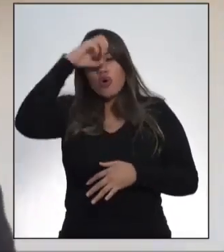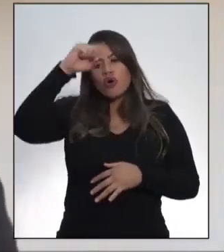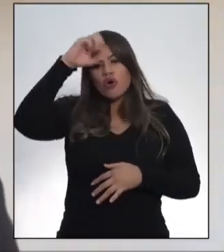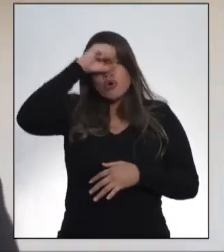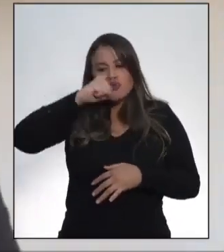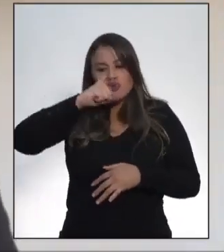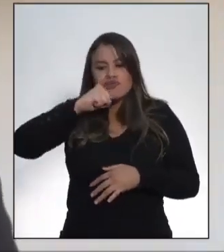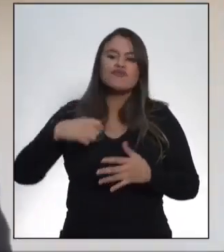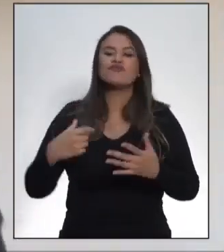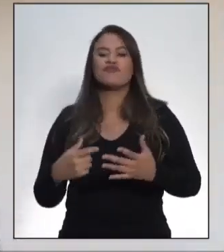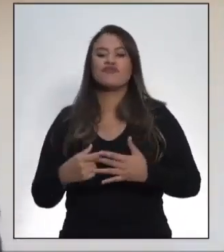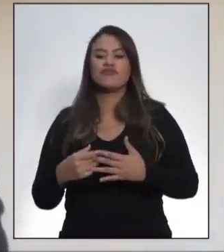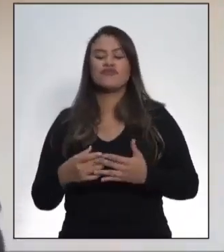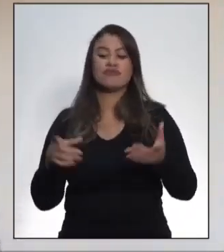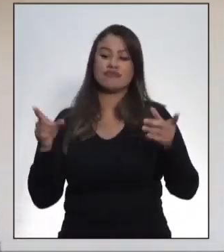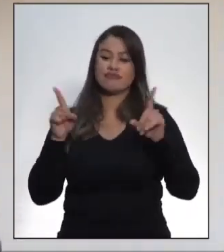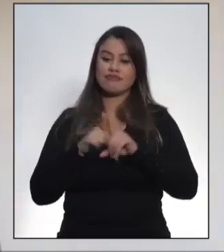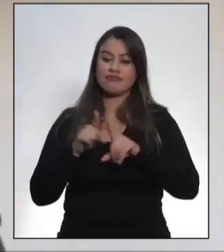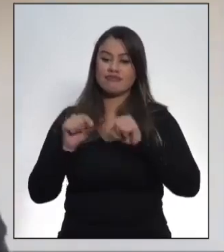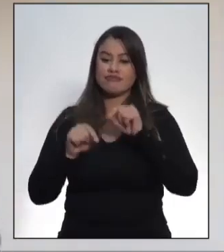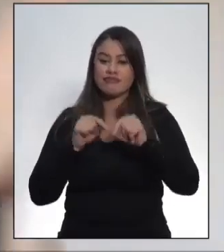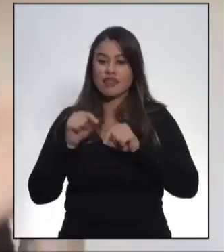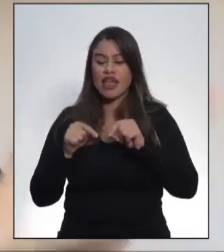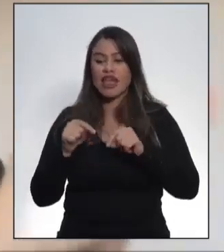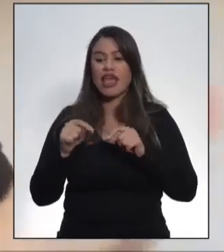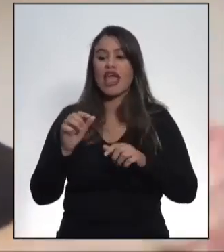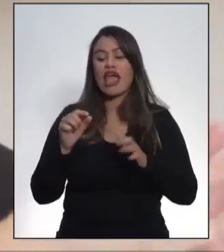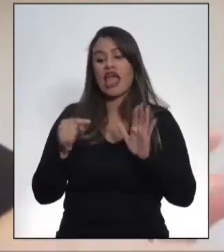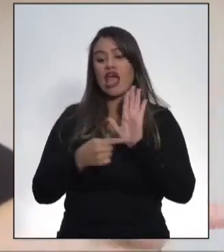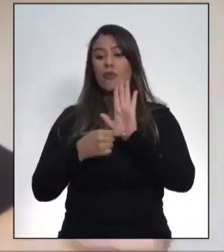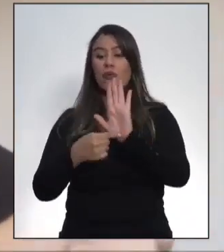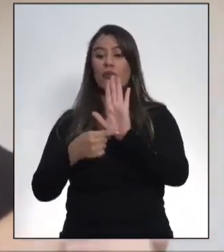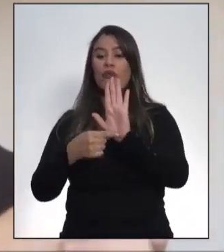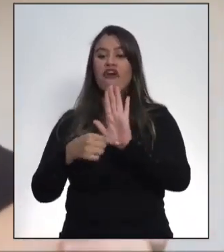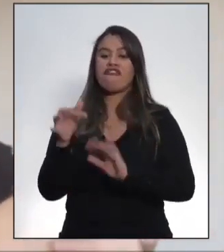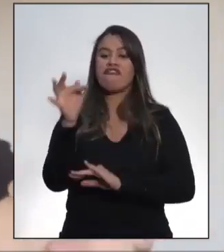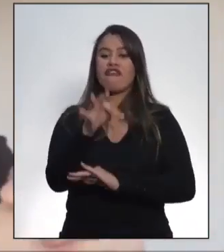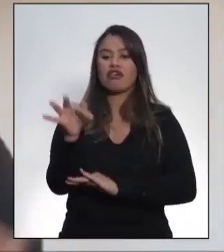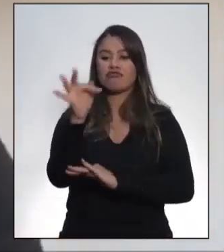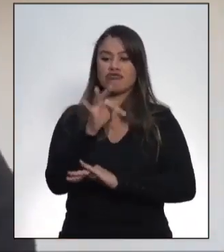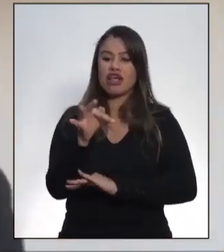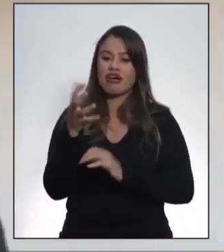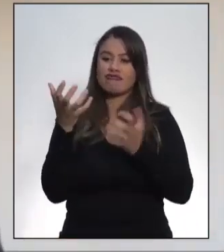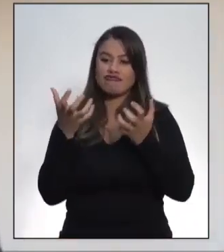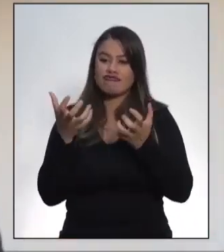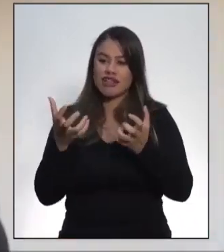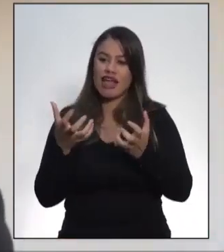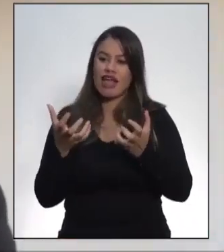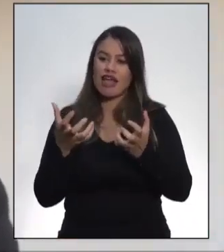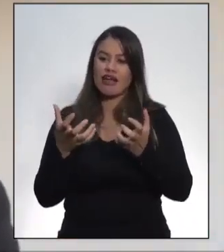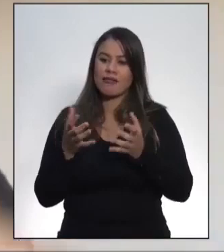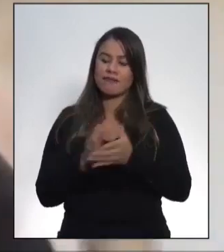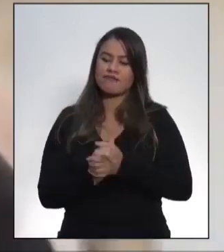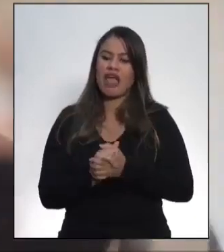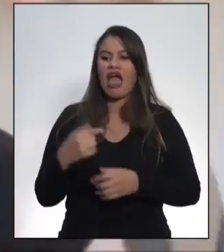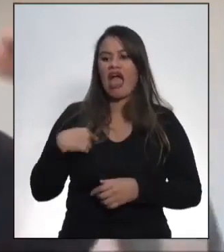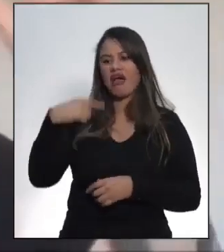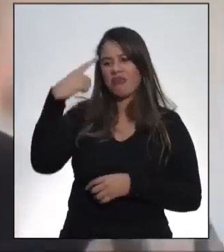aprendendo. E esse é um grande indicativo para que faculdade você deveria fazer. Não escolha a faculdade baseado